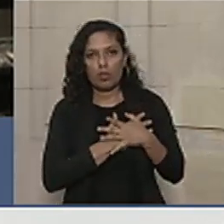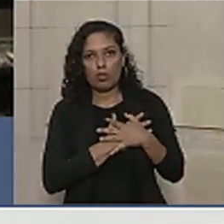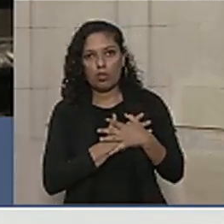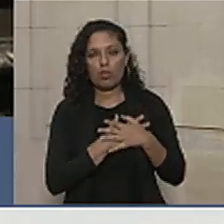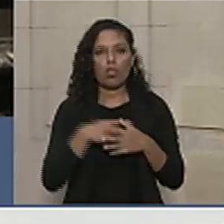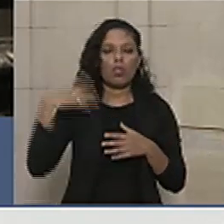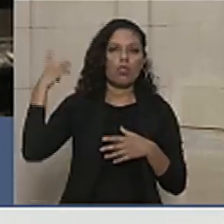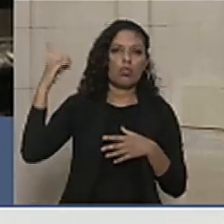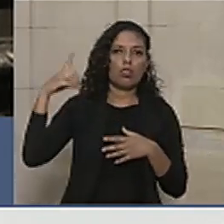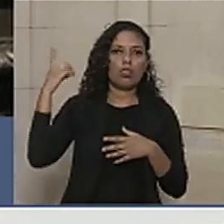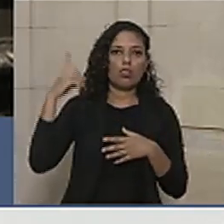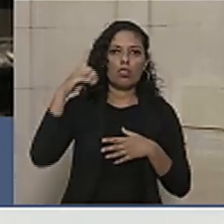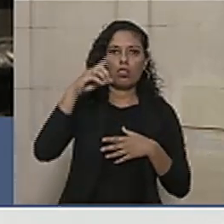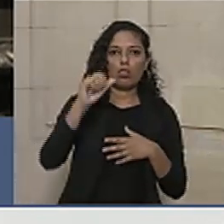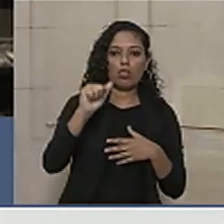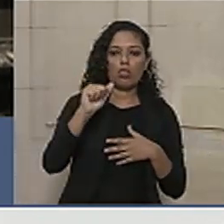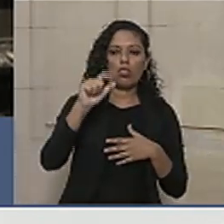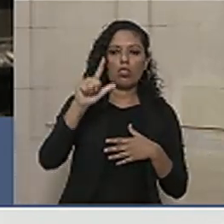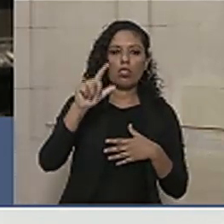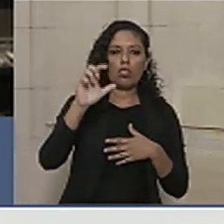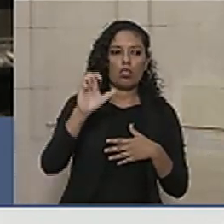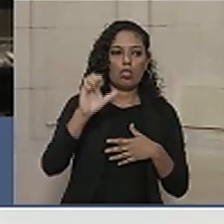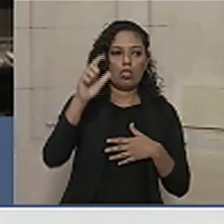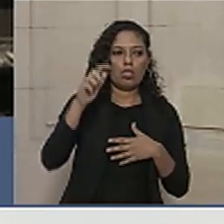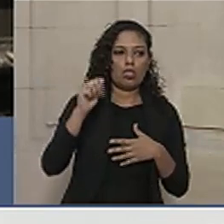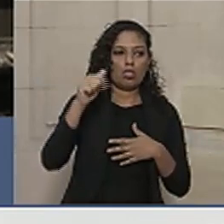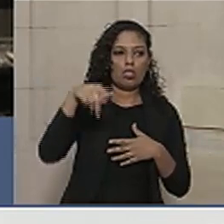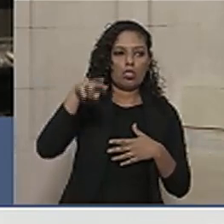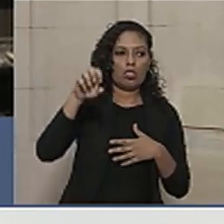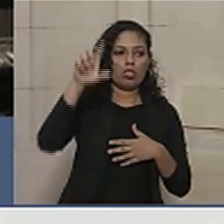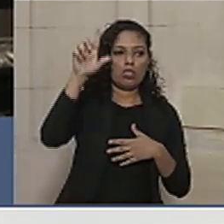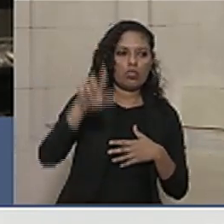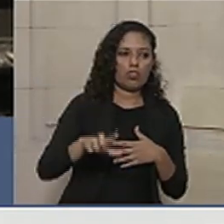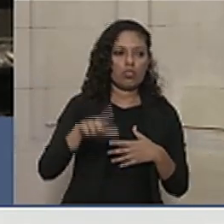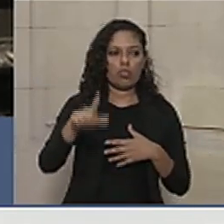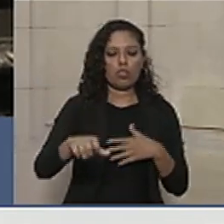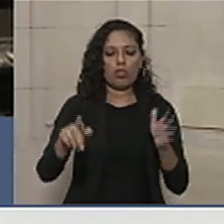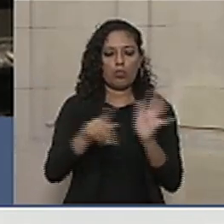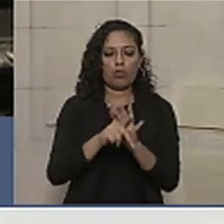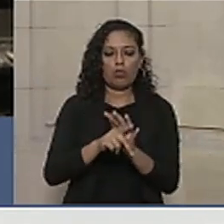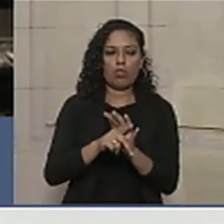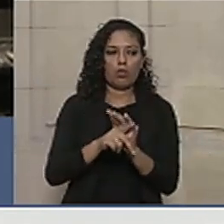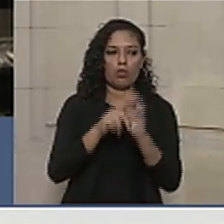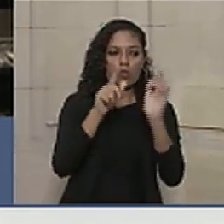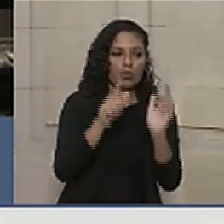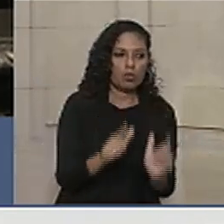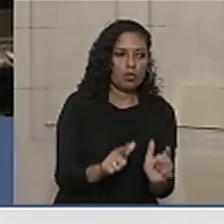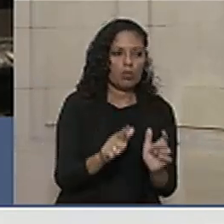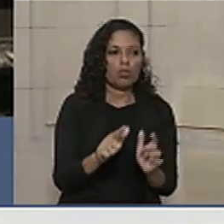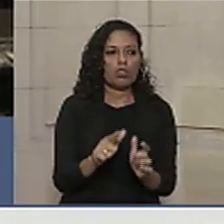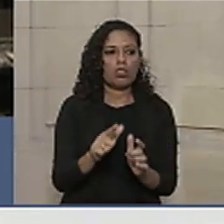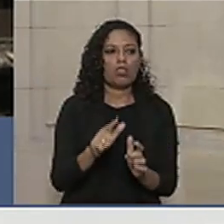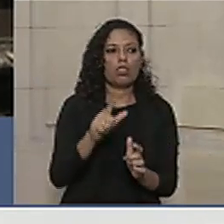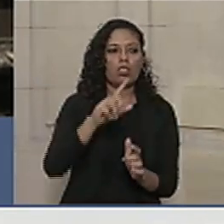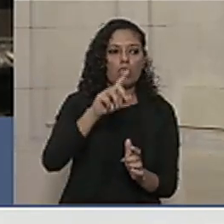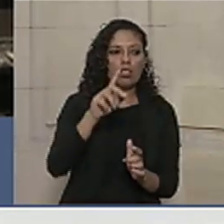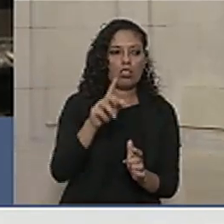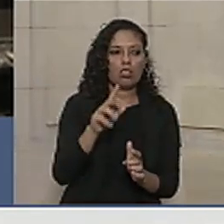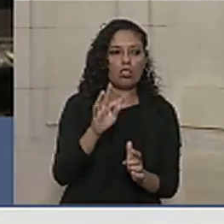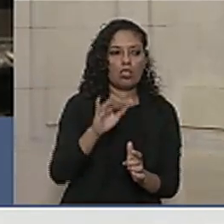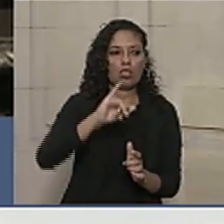o deputado Alexandre Quinoploc, tijucano, do PSL,